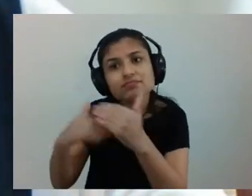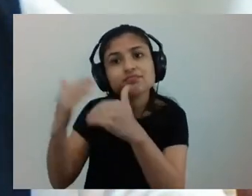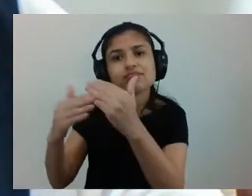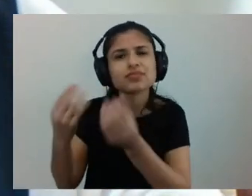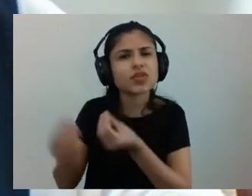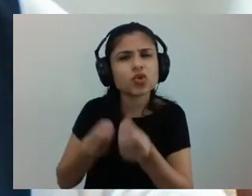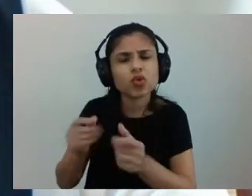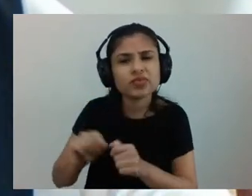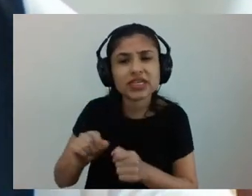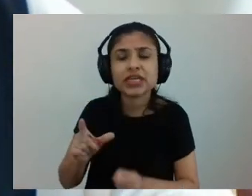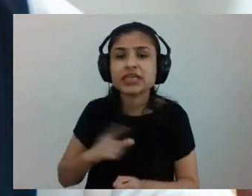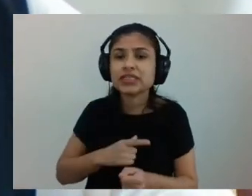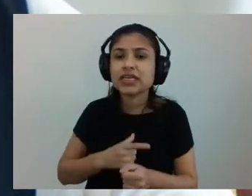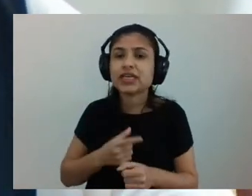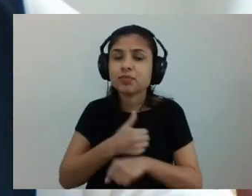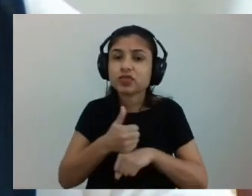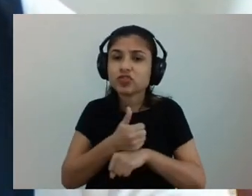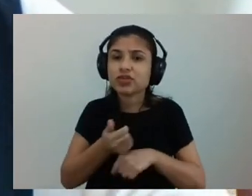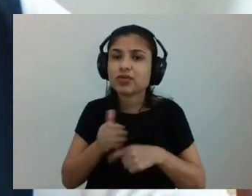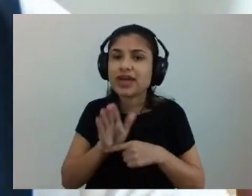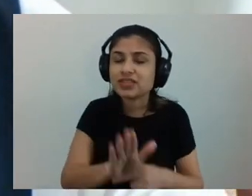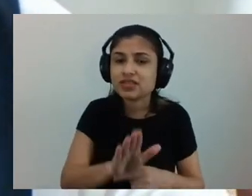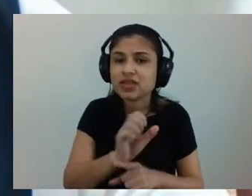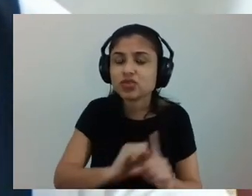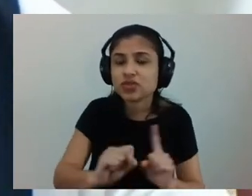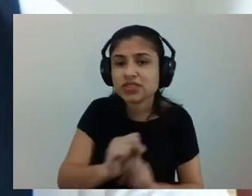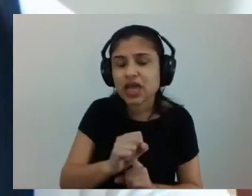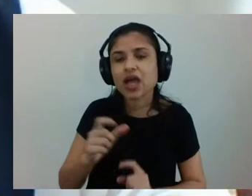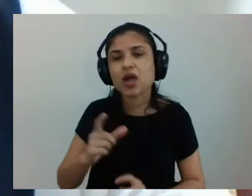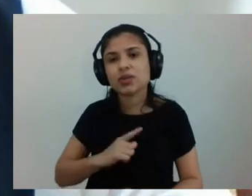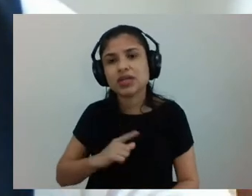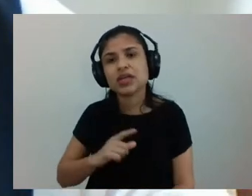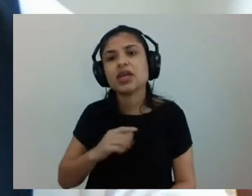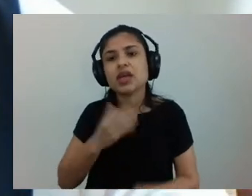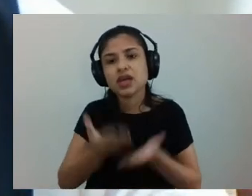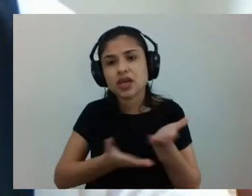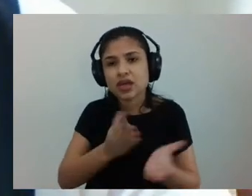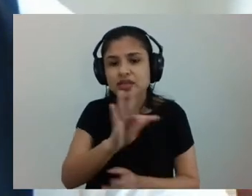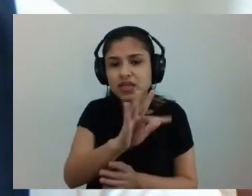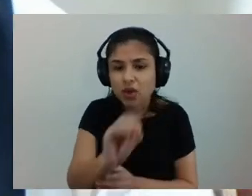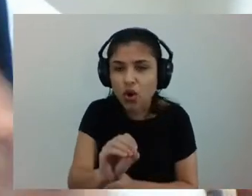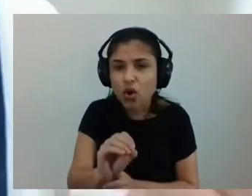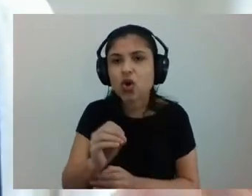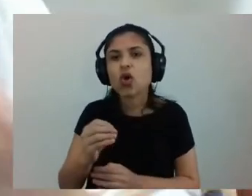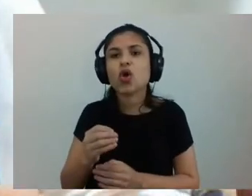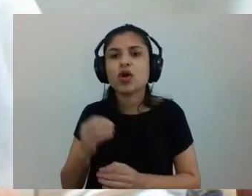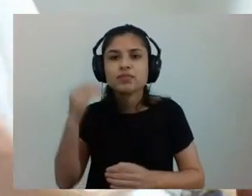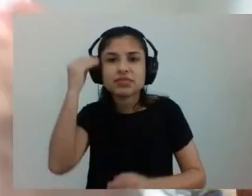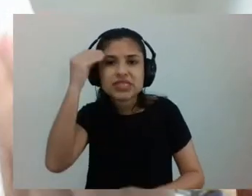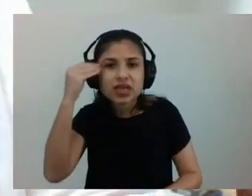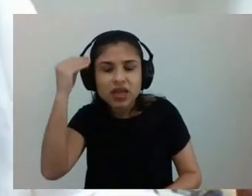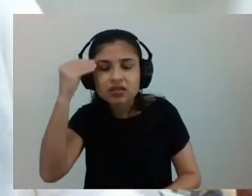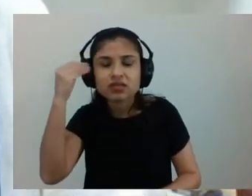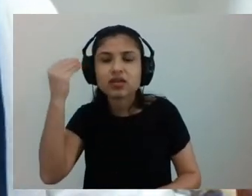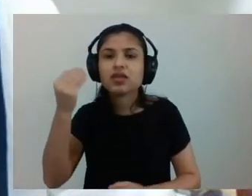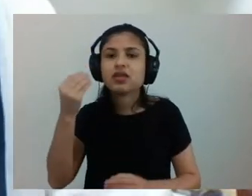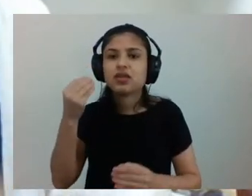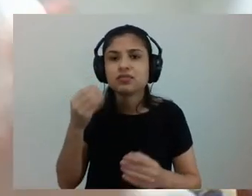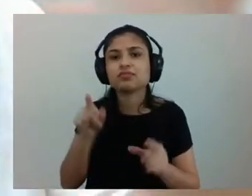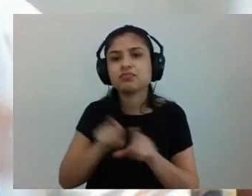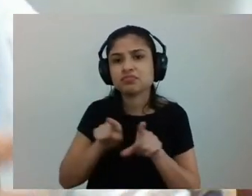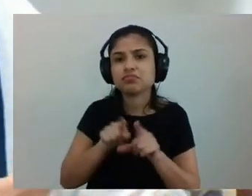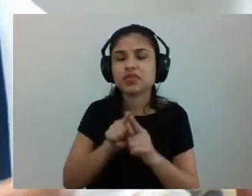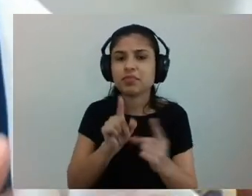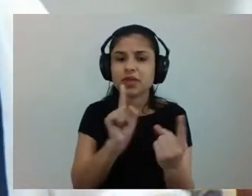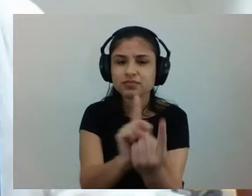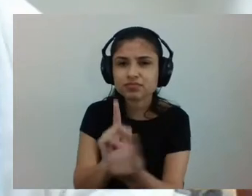assistentes sociais, nós temos ações de terapia ocupacional, da psiquiatria, dos ambulatórios que estão na UZI,